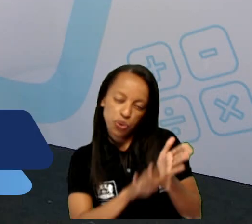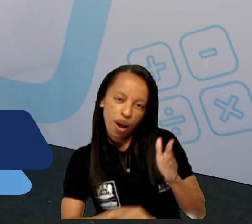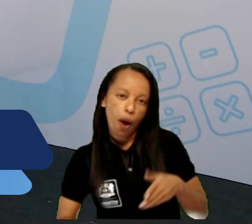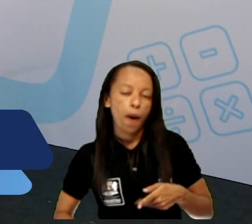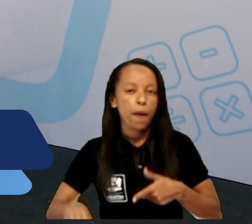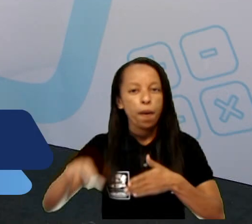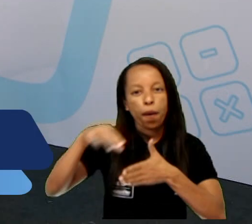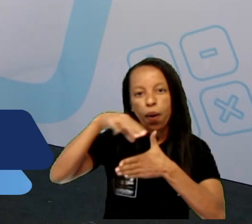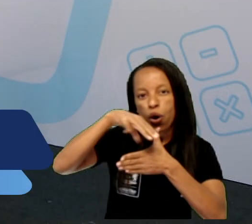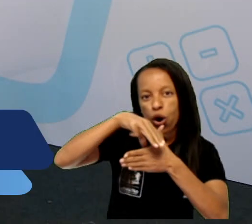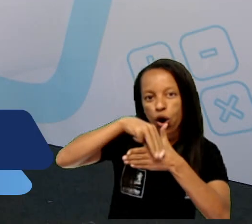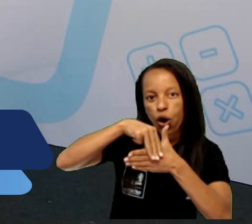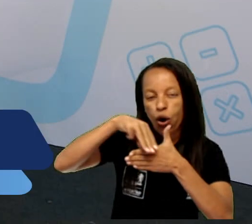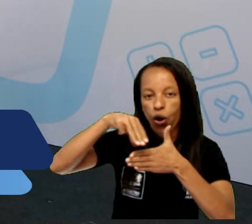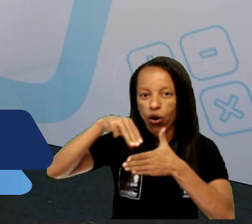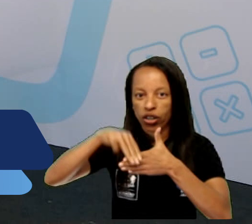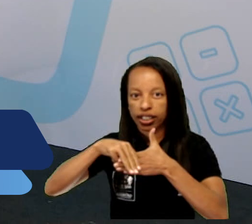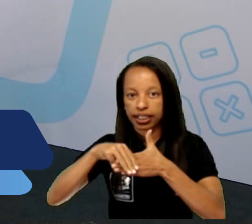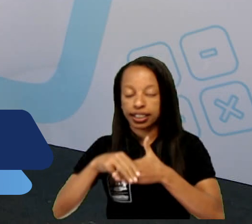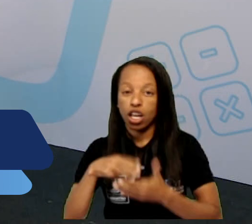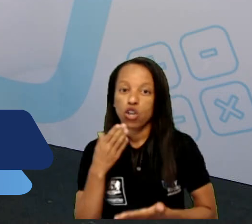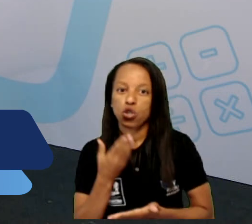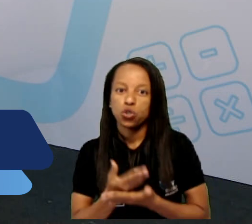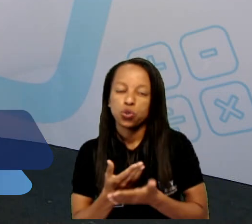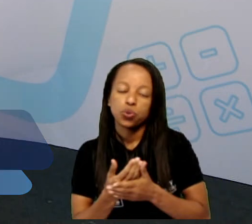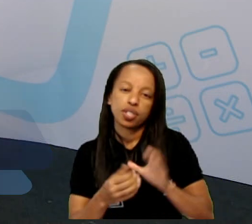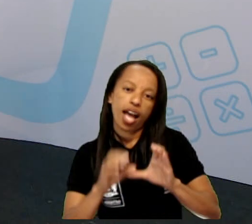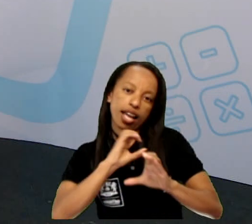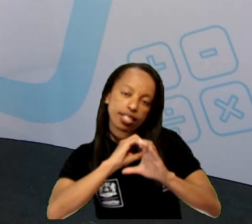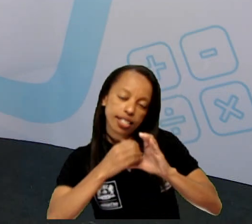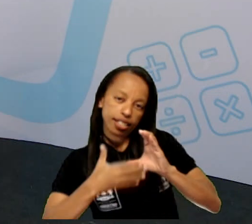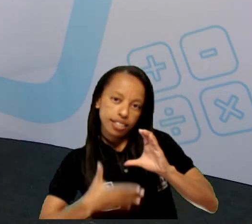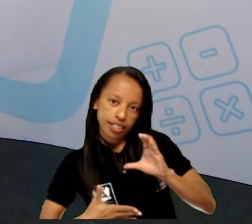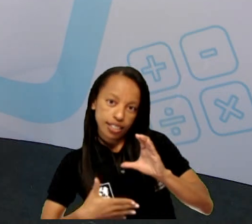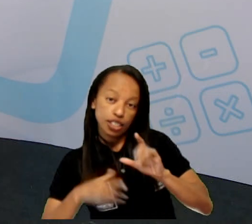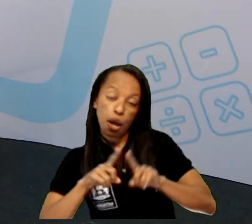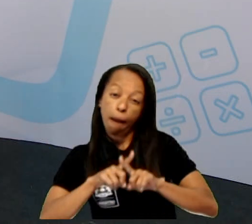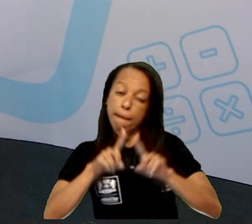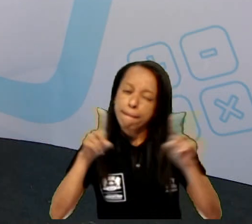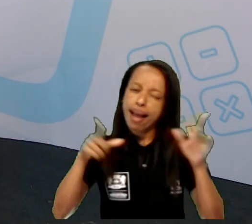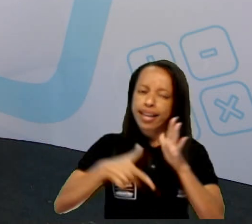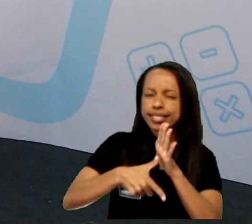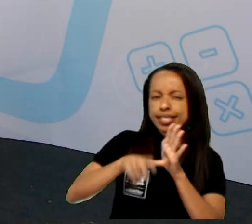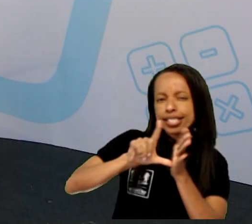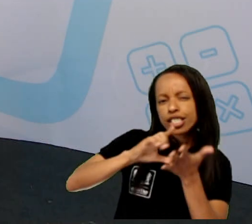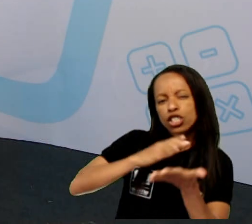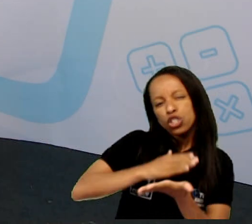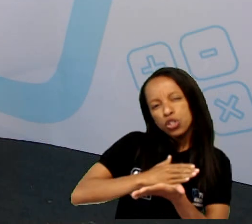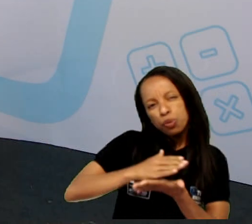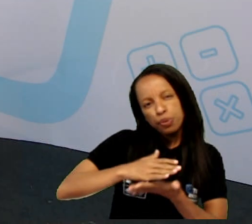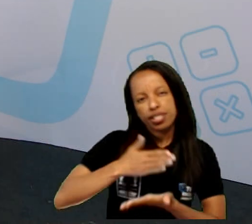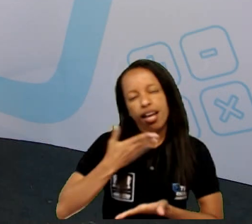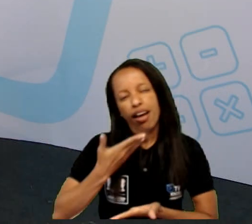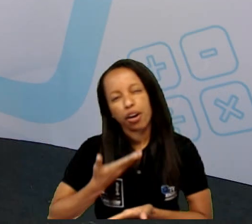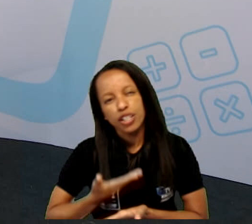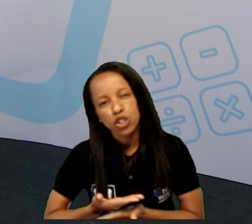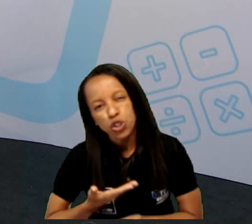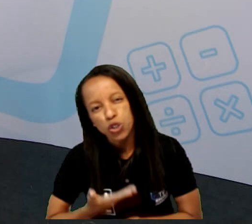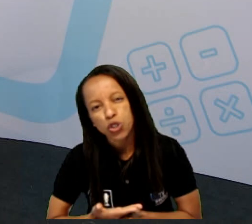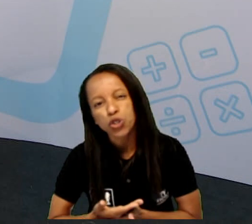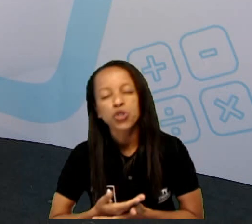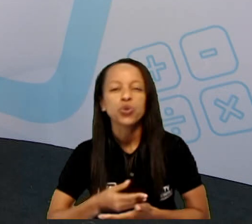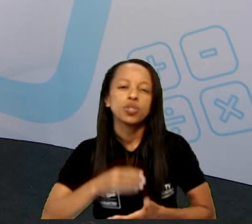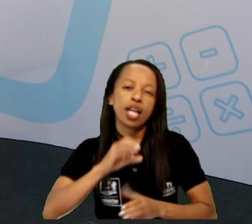as características do cordel. Mas antes de começarmos a falar sobre as características do cordel, que são